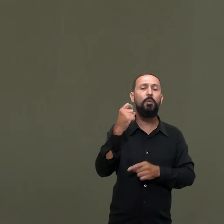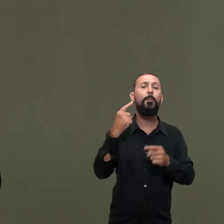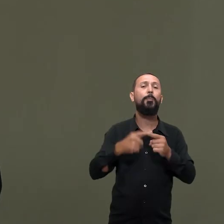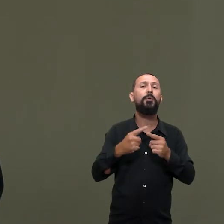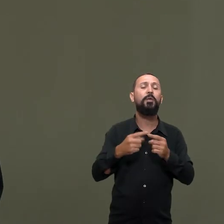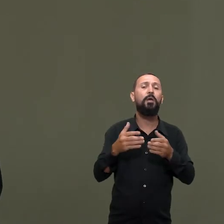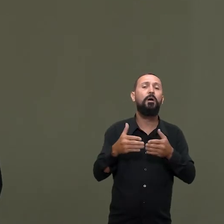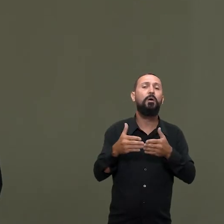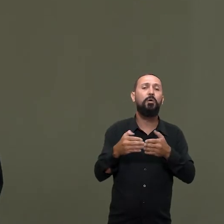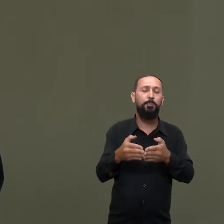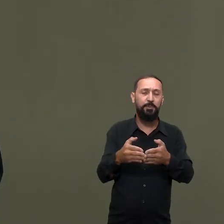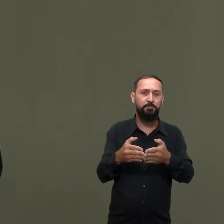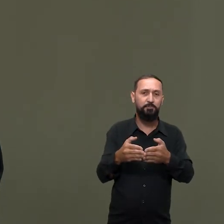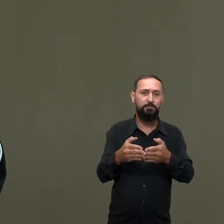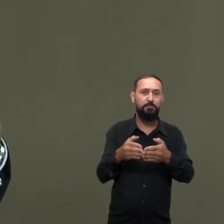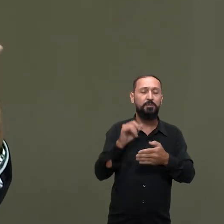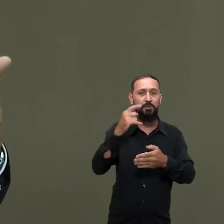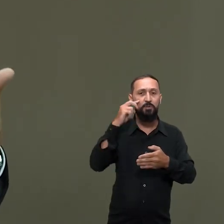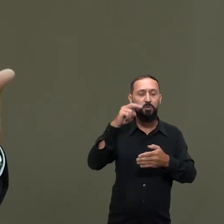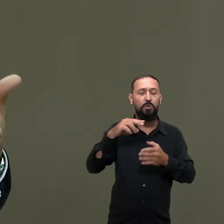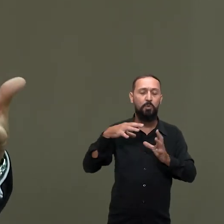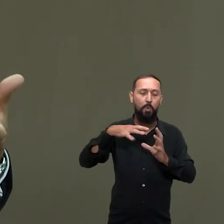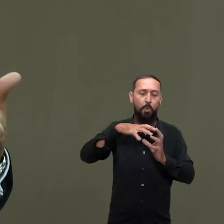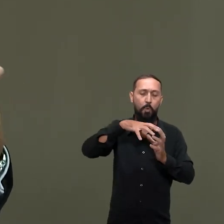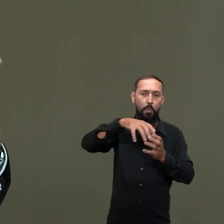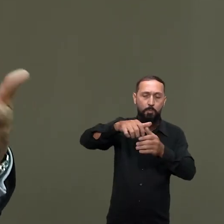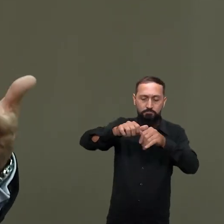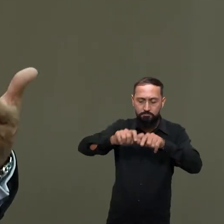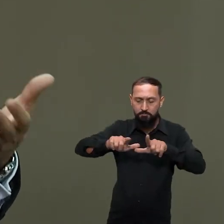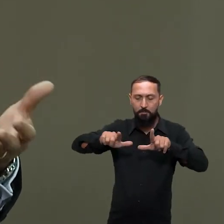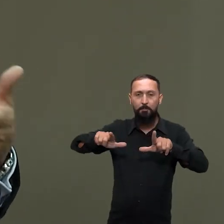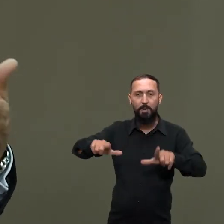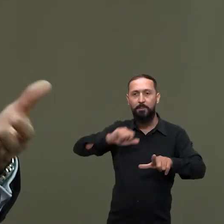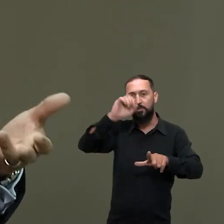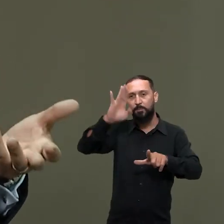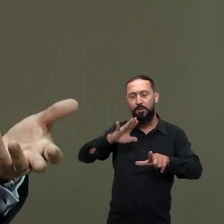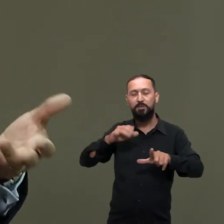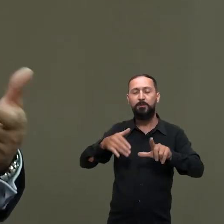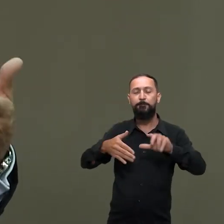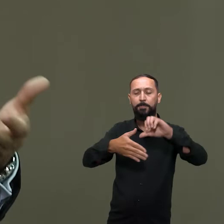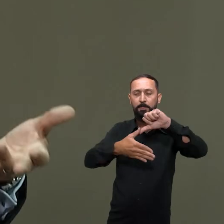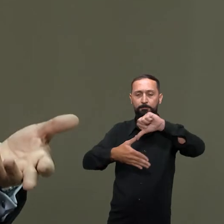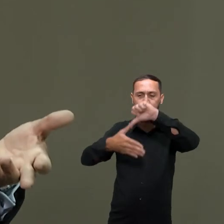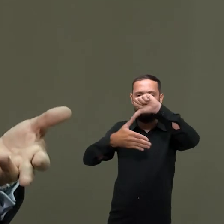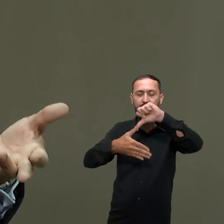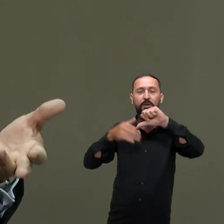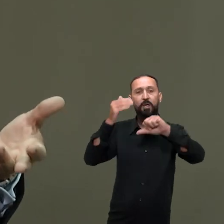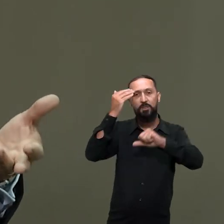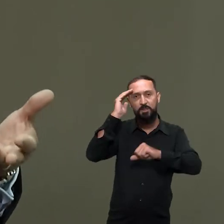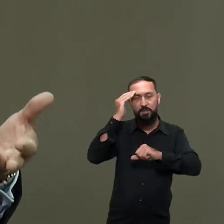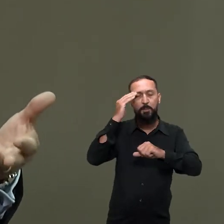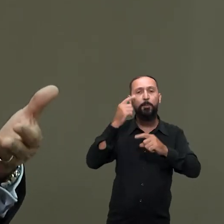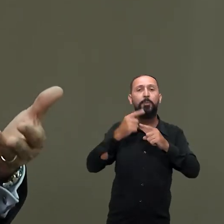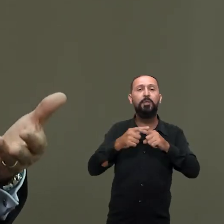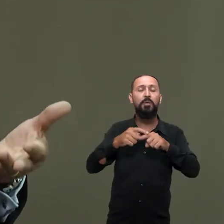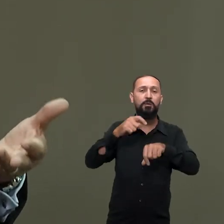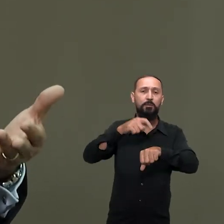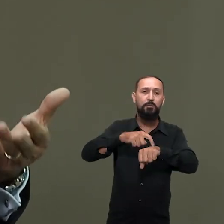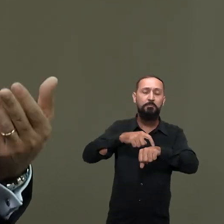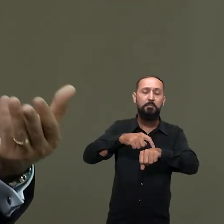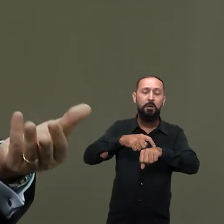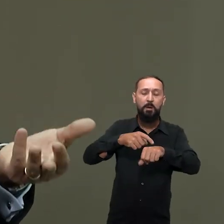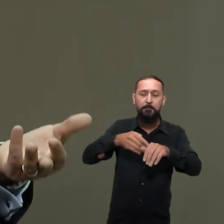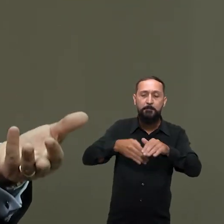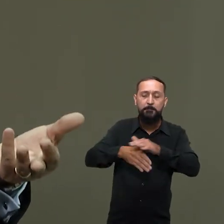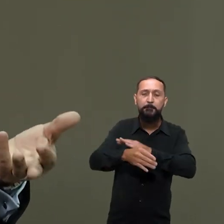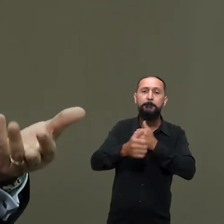que Corumbá? E se nós olharmos o mapa do Brasil, o mapa da América do Sul, nós vamos entender, porque é o ponto